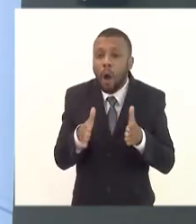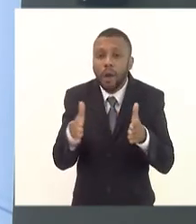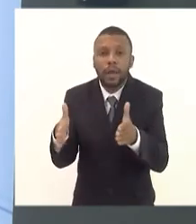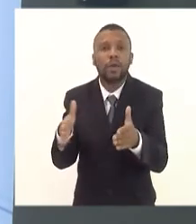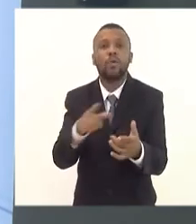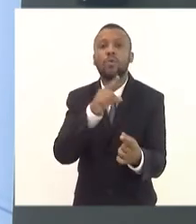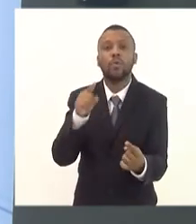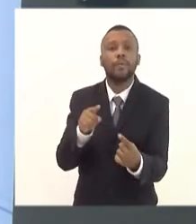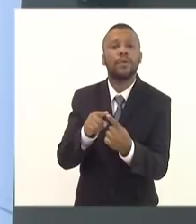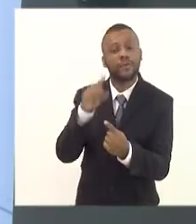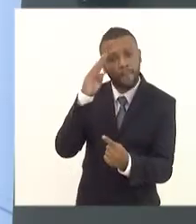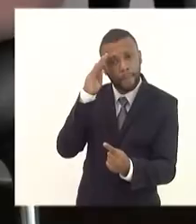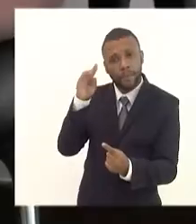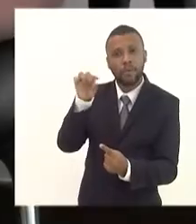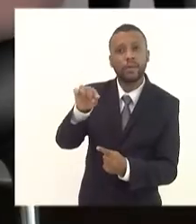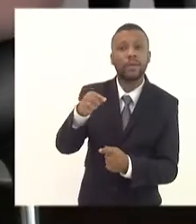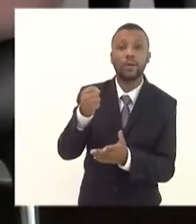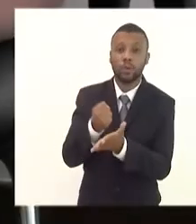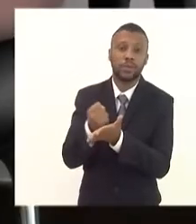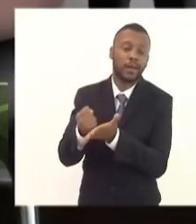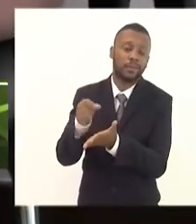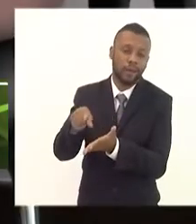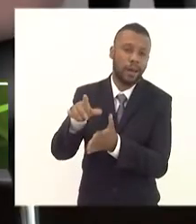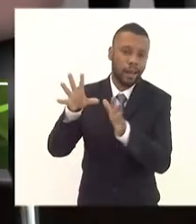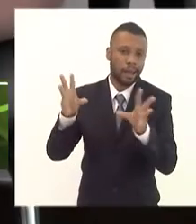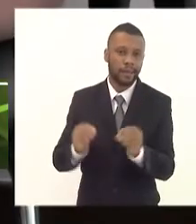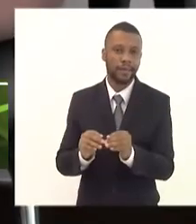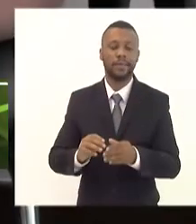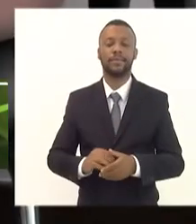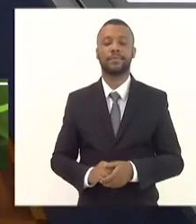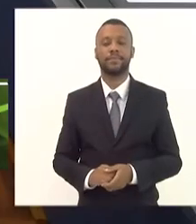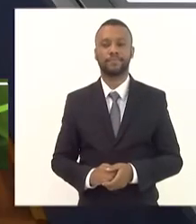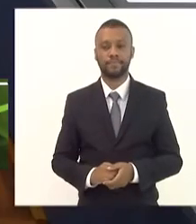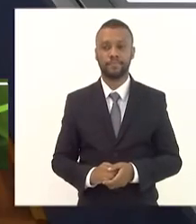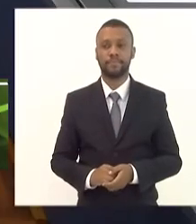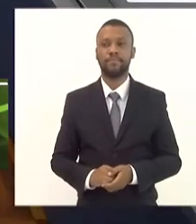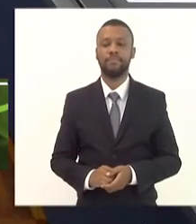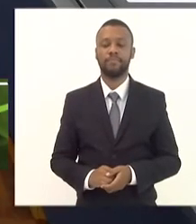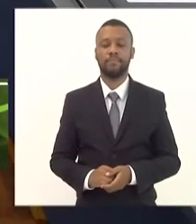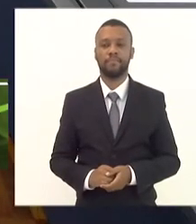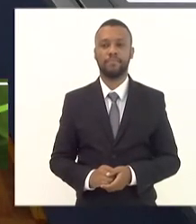o objetivo desse contrato é isso.